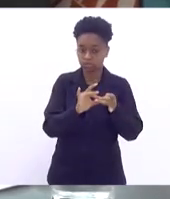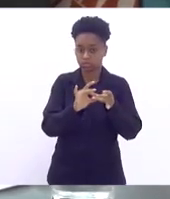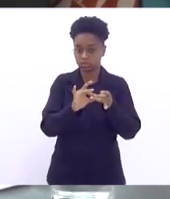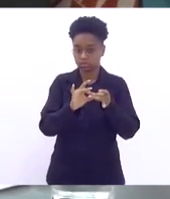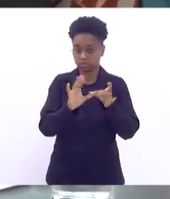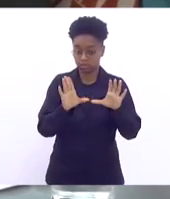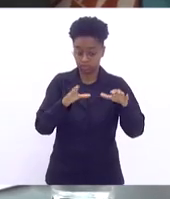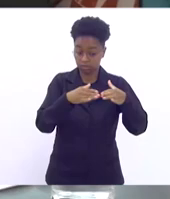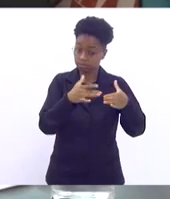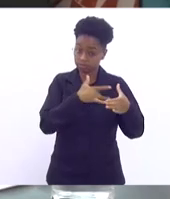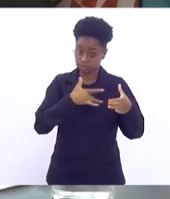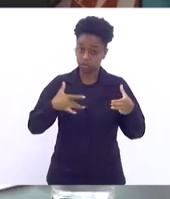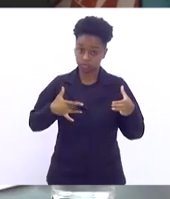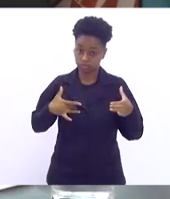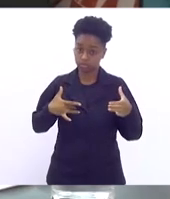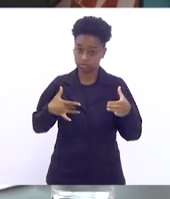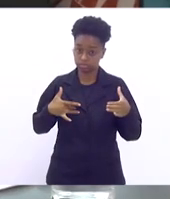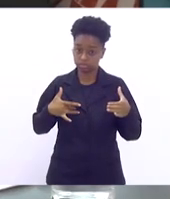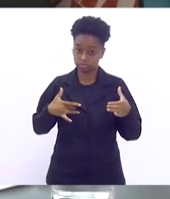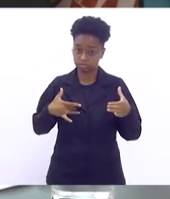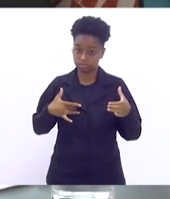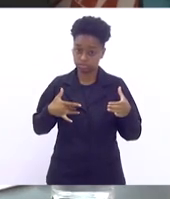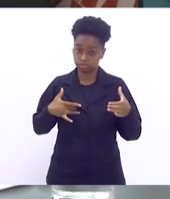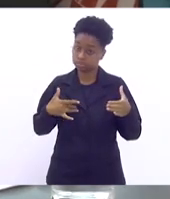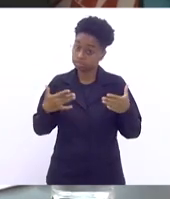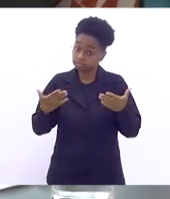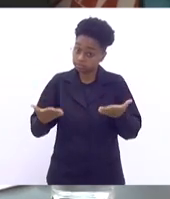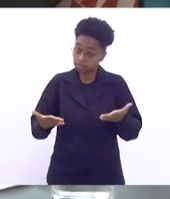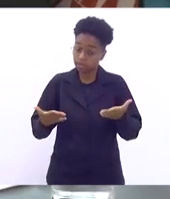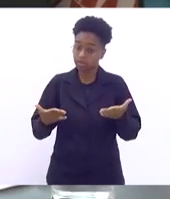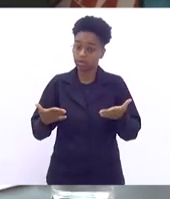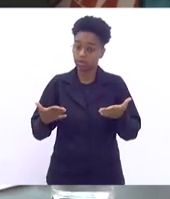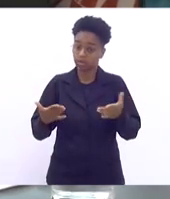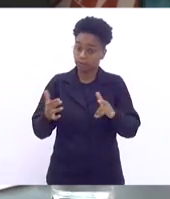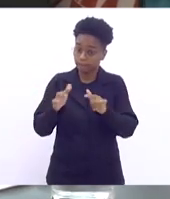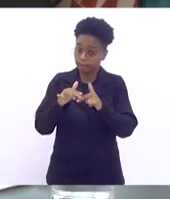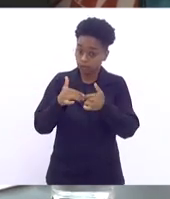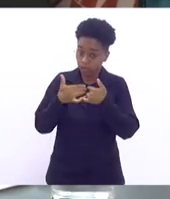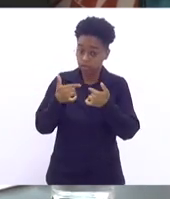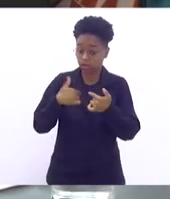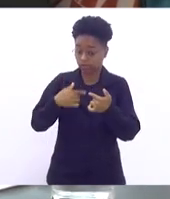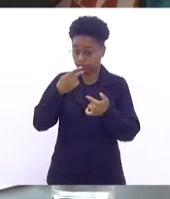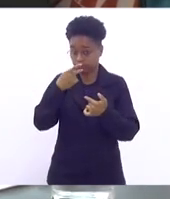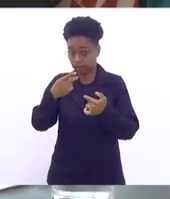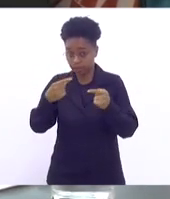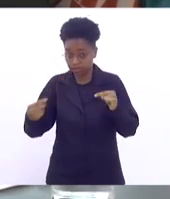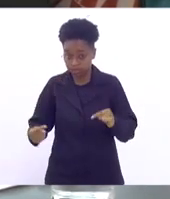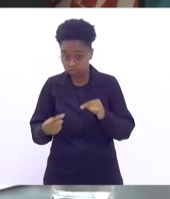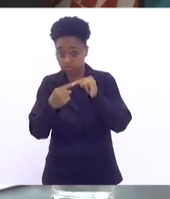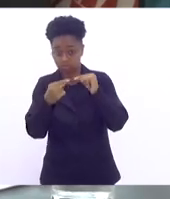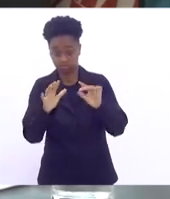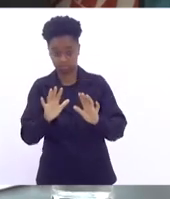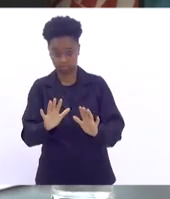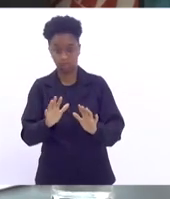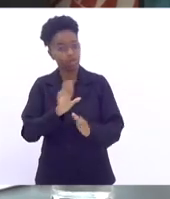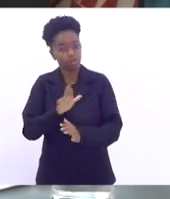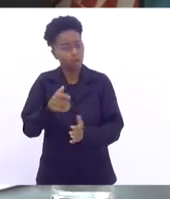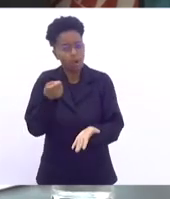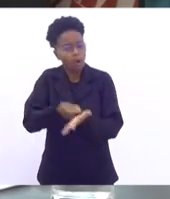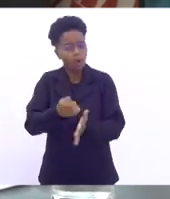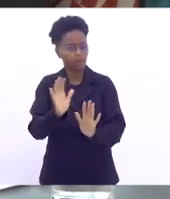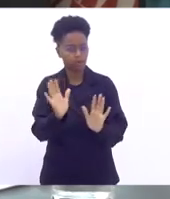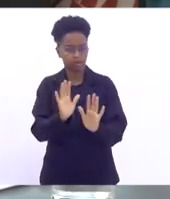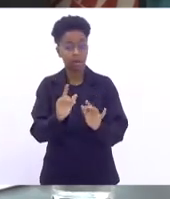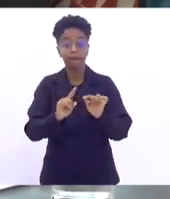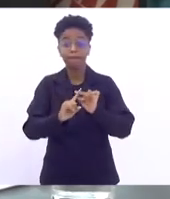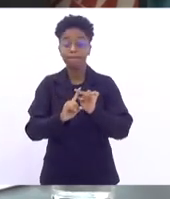de saúde É nesse sentido que eu tô dizendo não é obrigatório